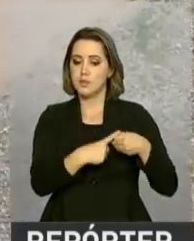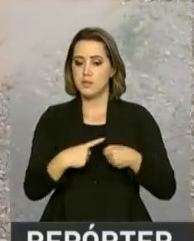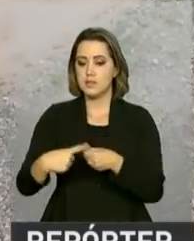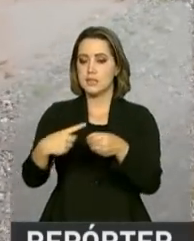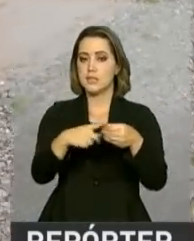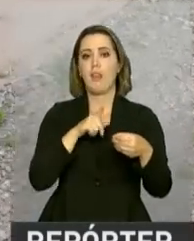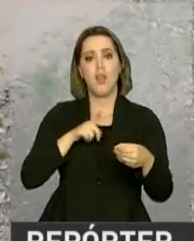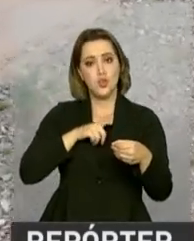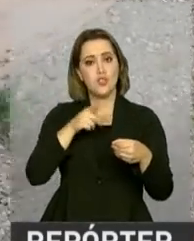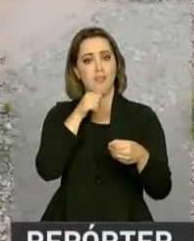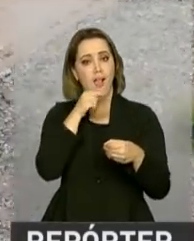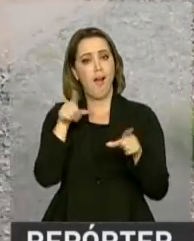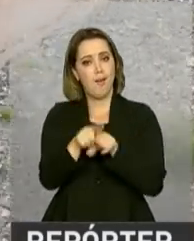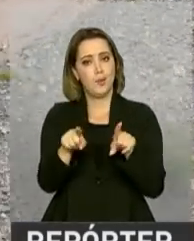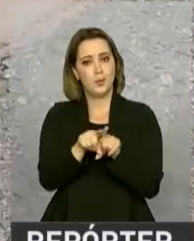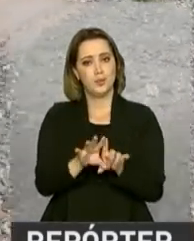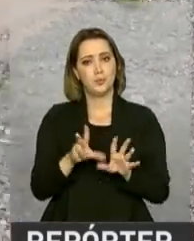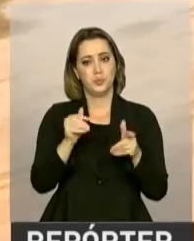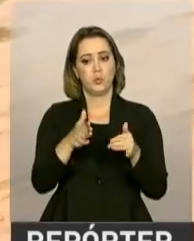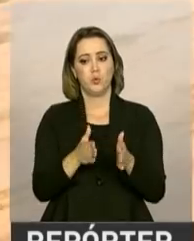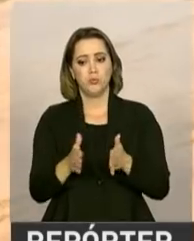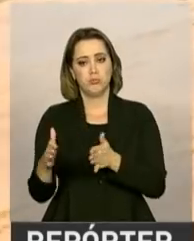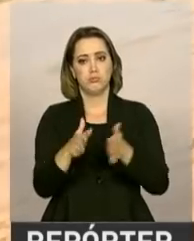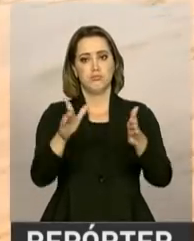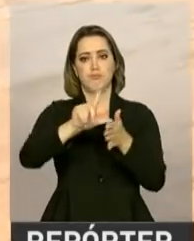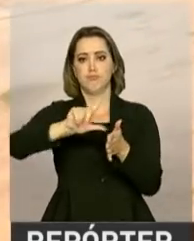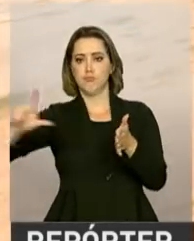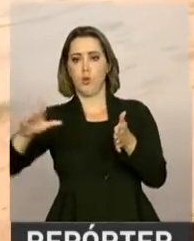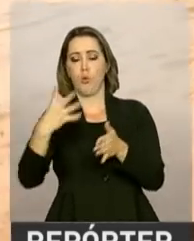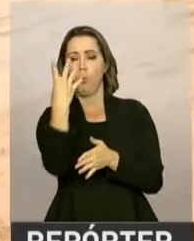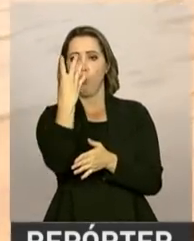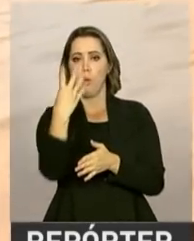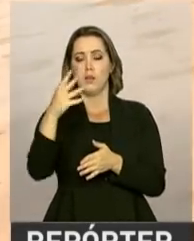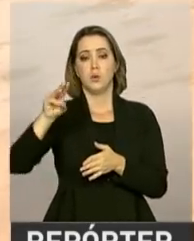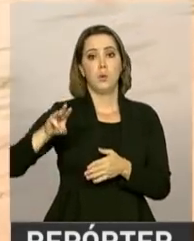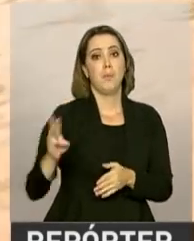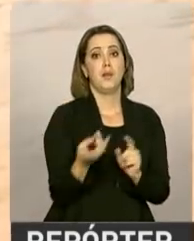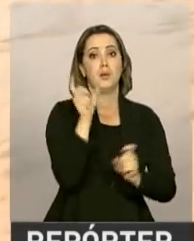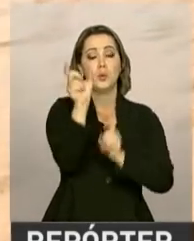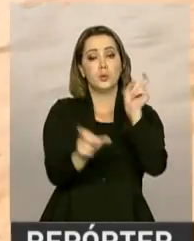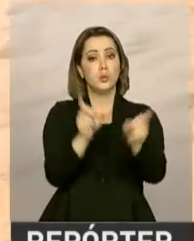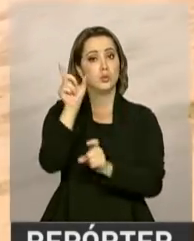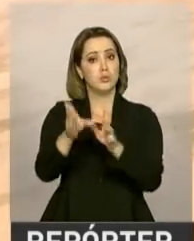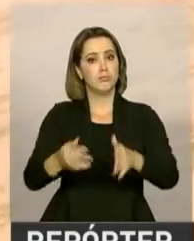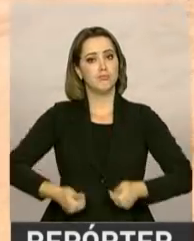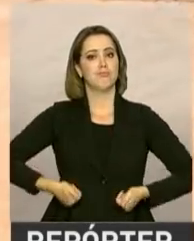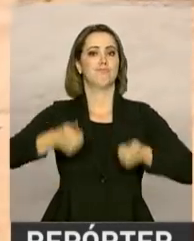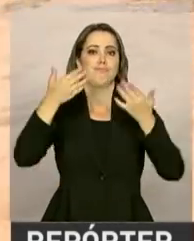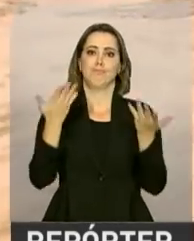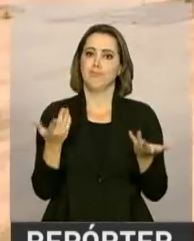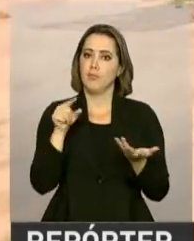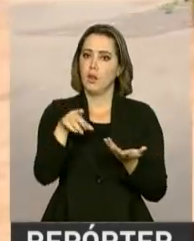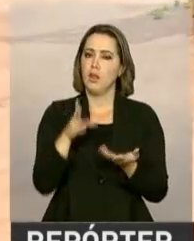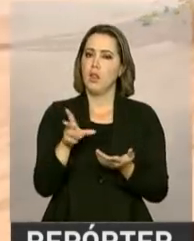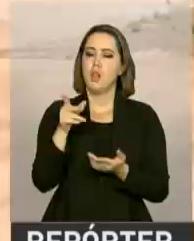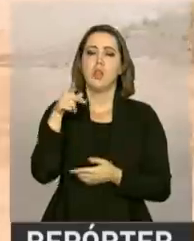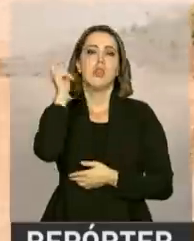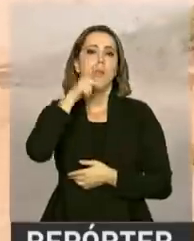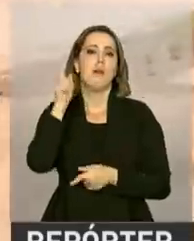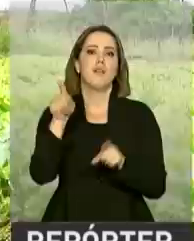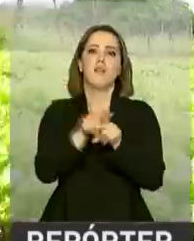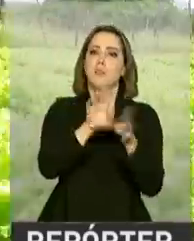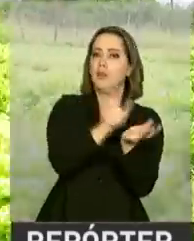atendidos e em todo o eixo leste, 4,5 milhões de pessoas beneficiadas na Paraíba e em